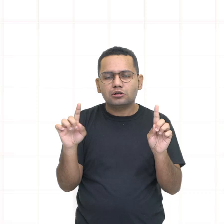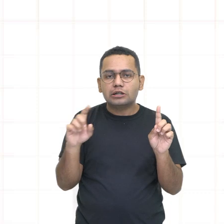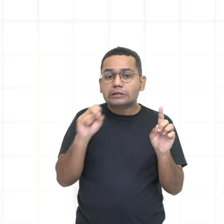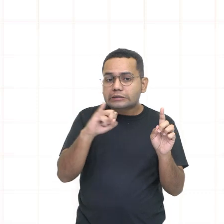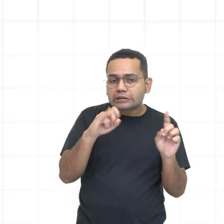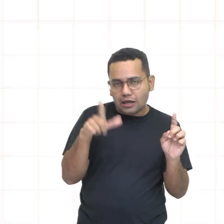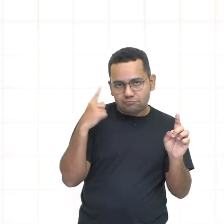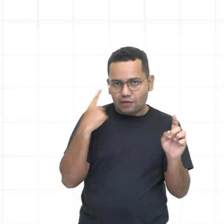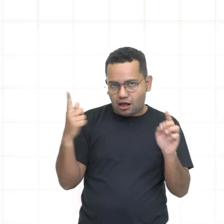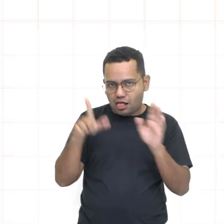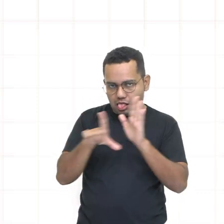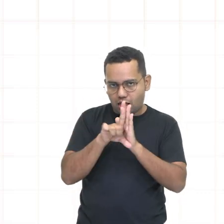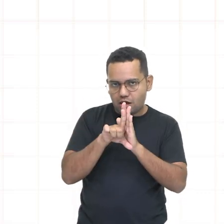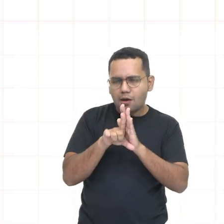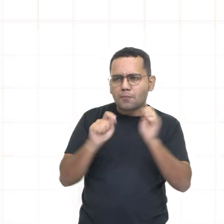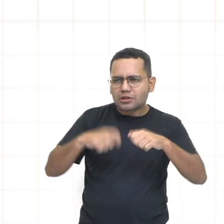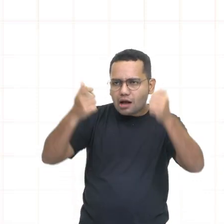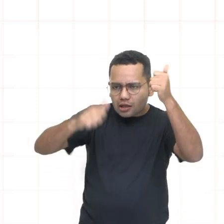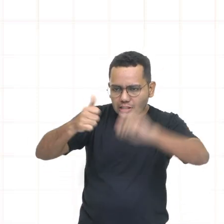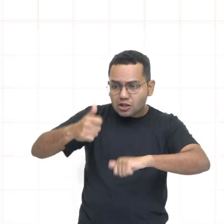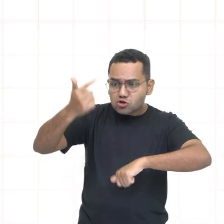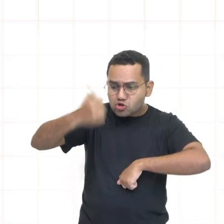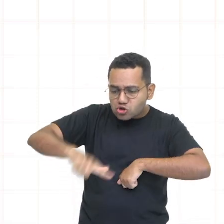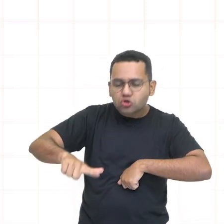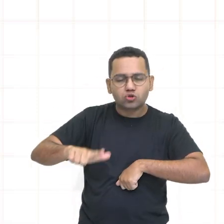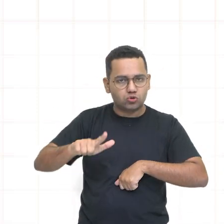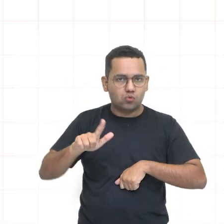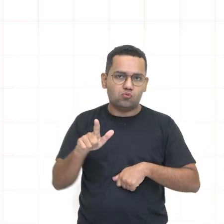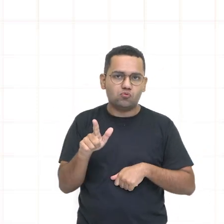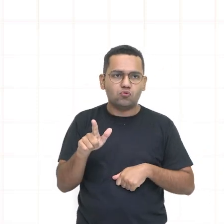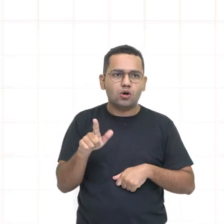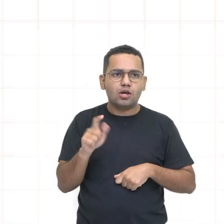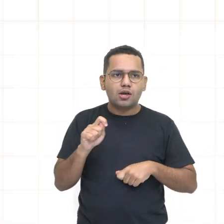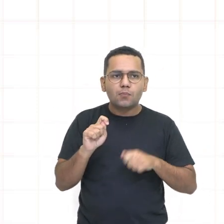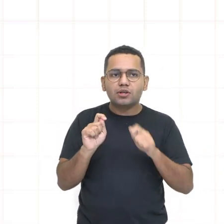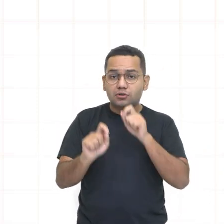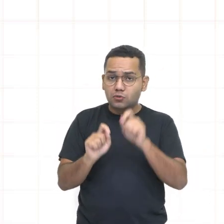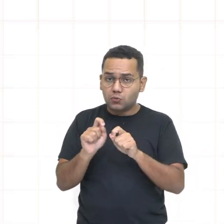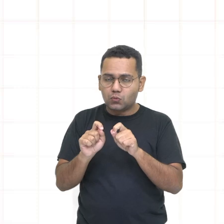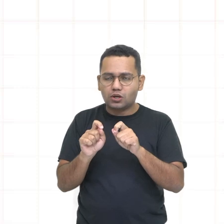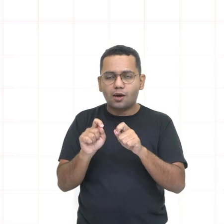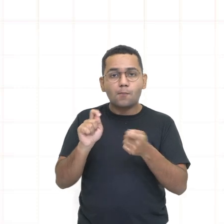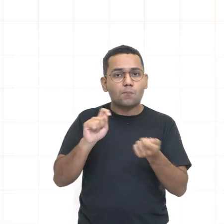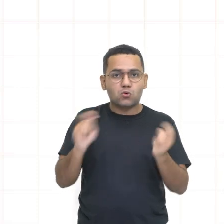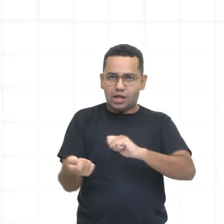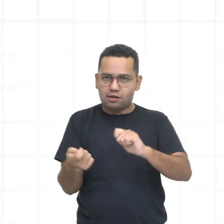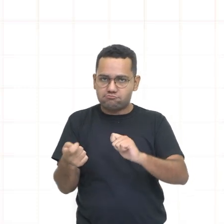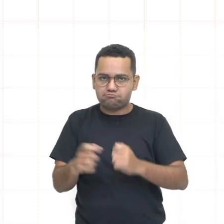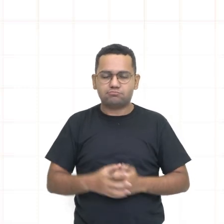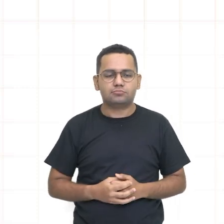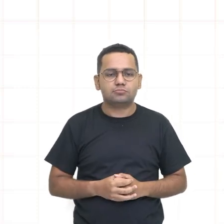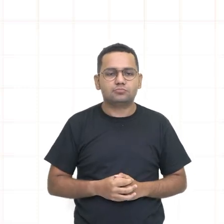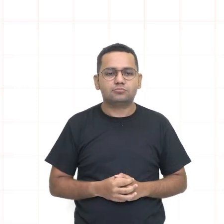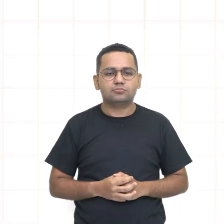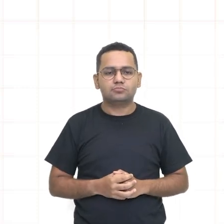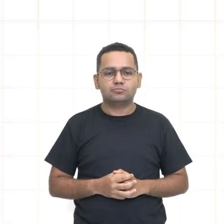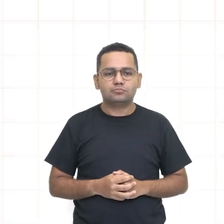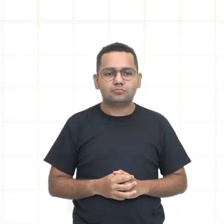casos e voltar ali com a sentença que já tinha sido julgada, ok? Continuando,